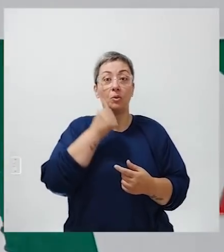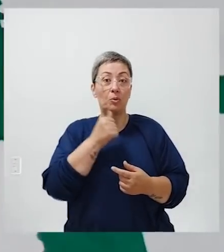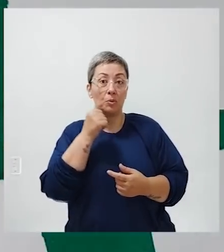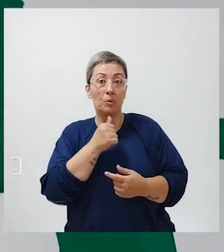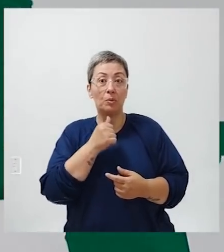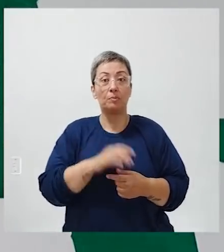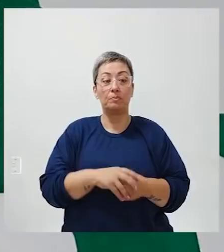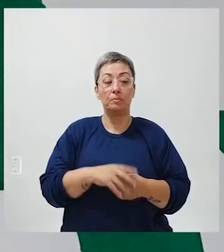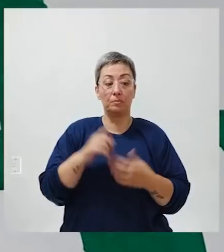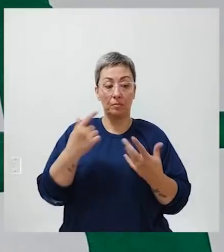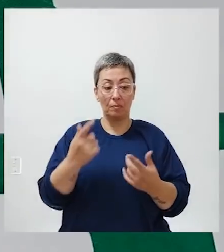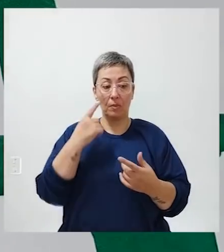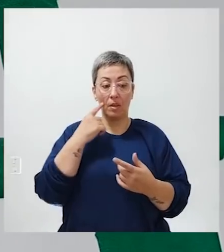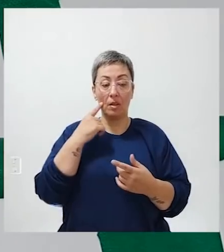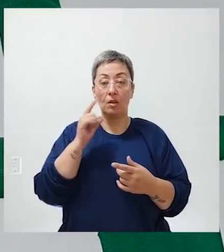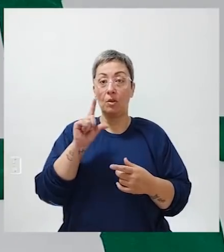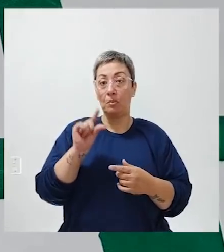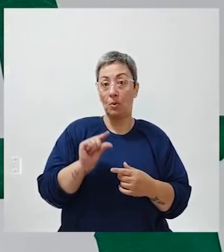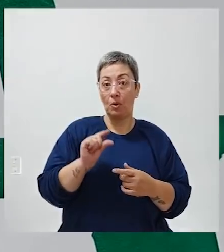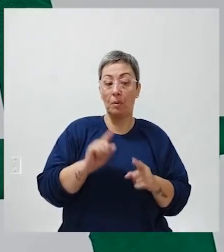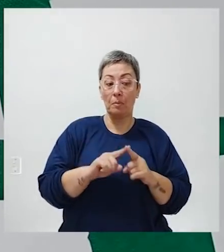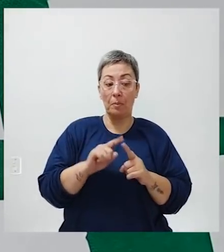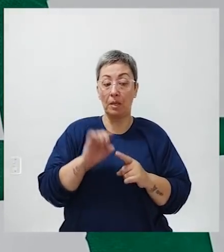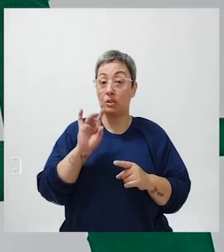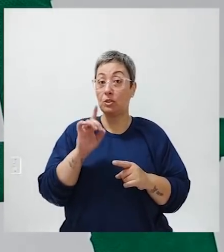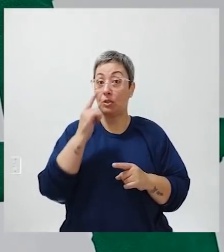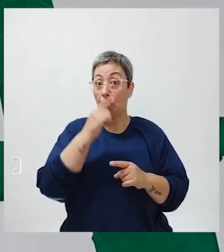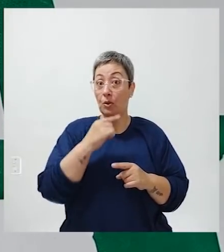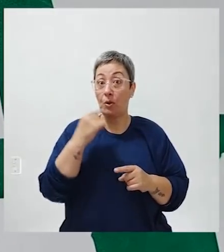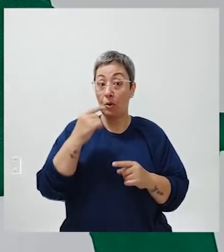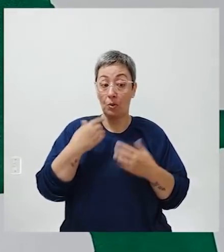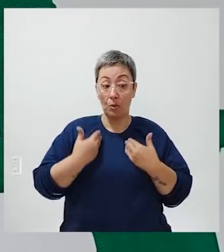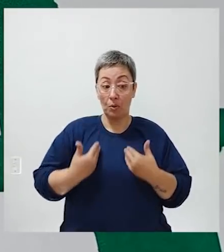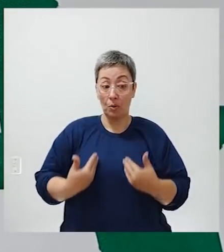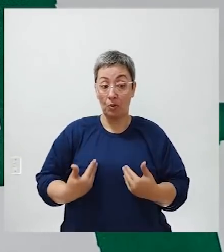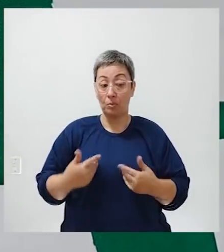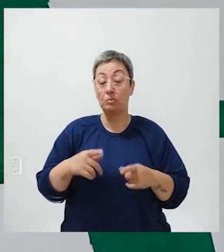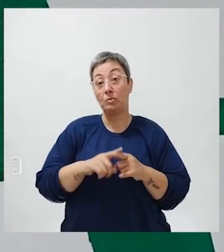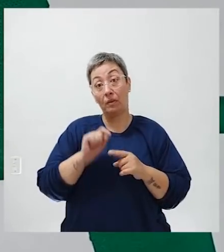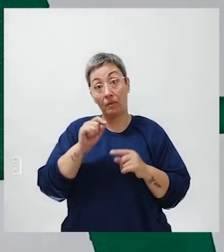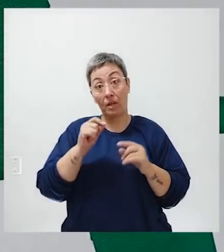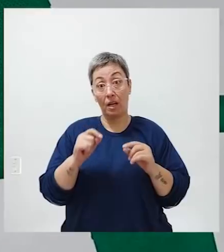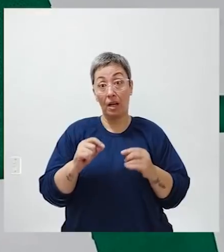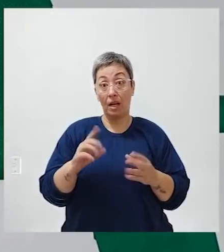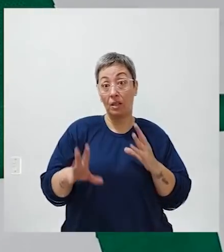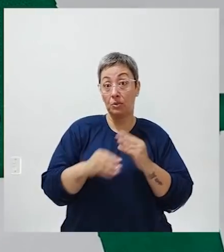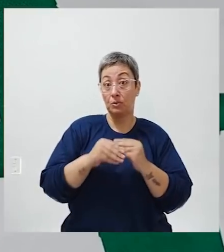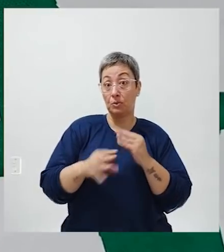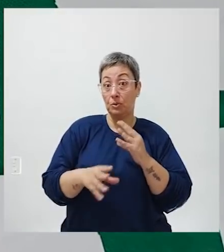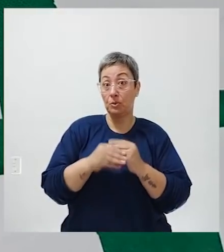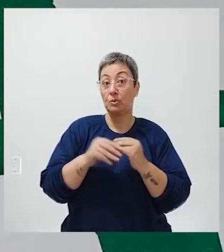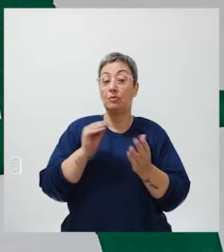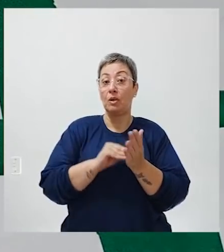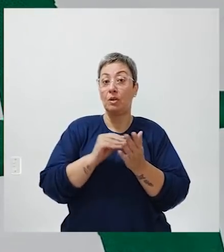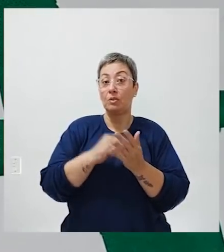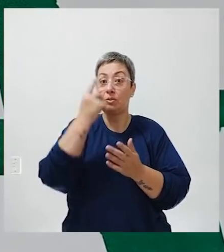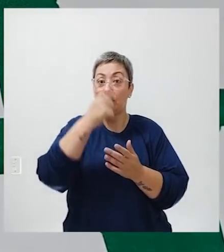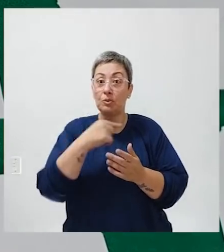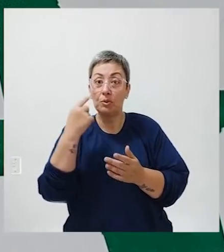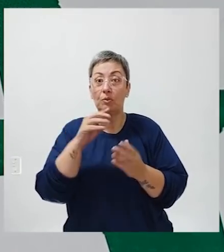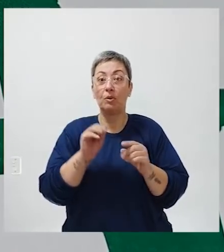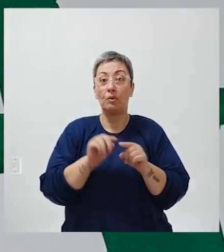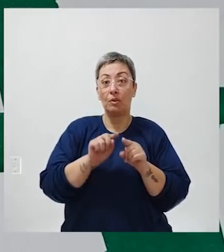mulher. Aqui, olha, tá pequenininho, mas é só o corpo. Então, vocês vão completar. Aqui falta o rosto, aqui falta